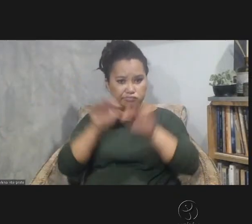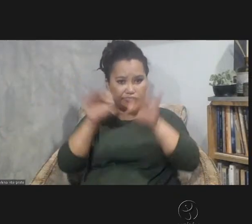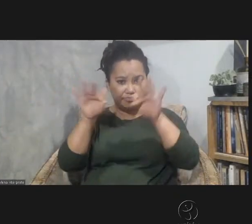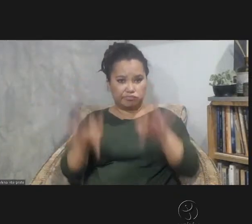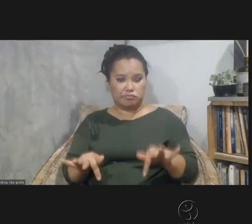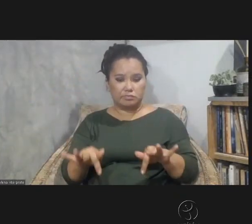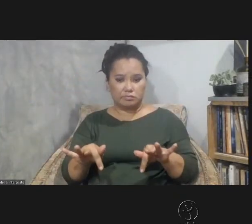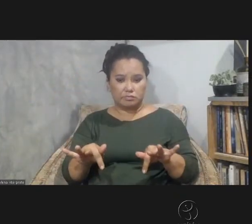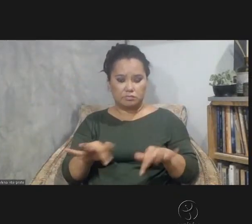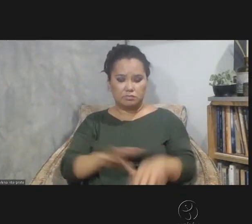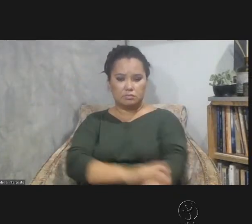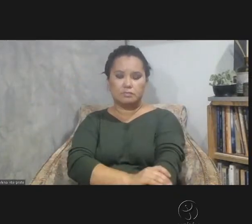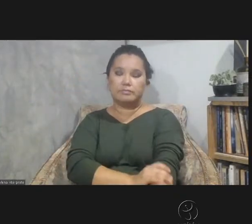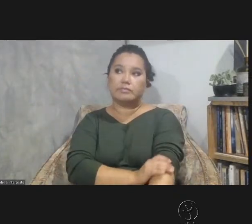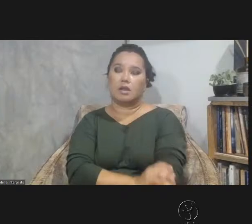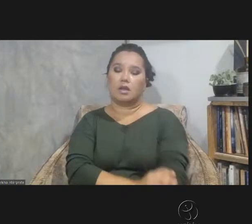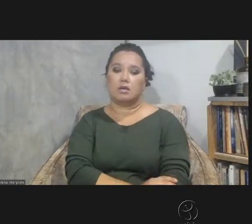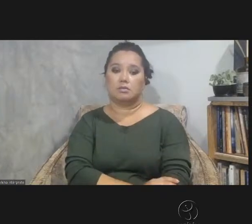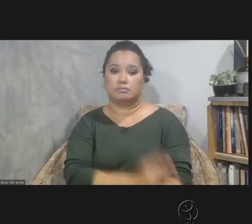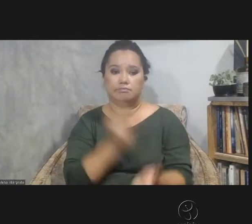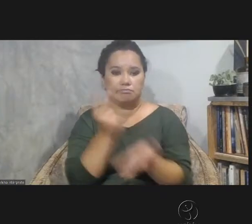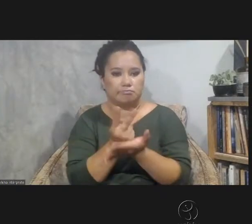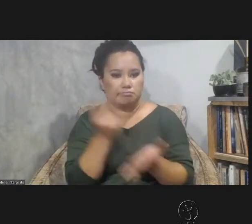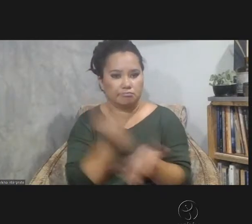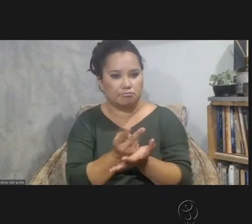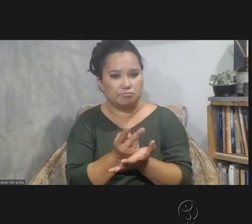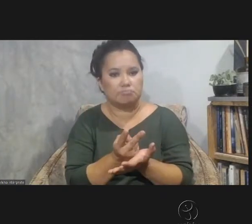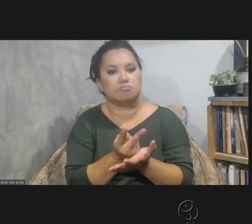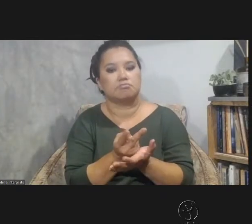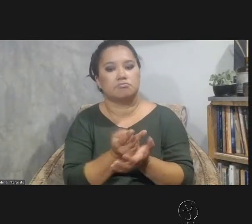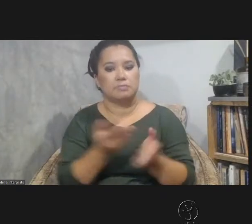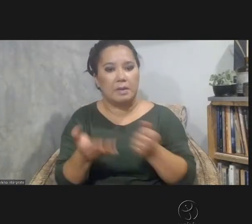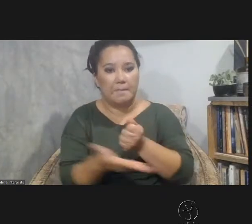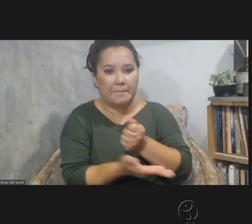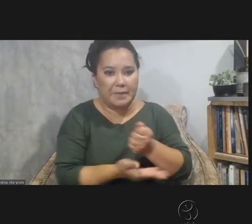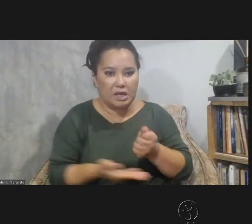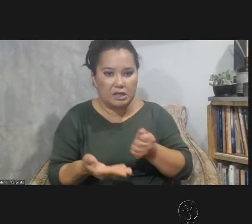inspiraram entusiastas neoliberais